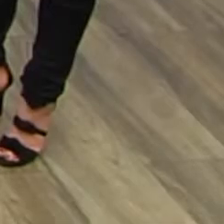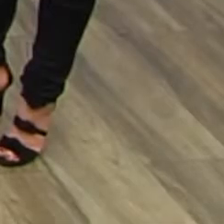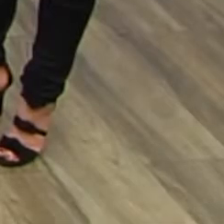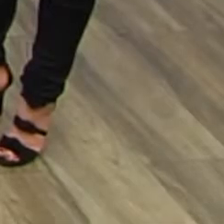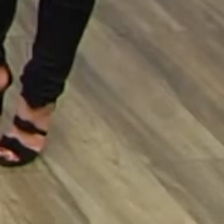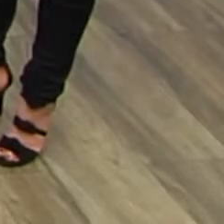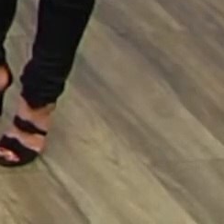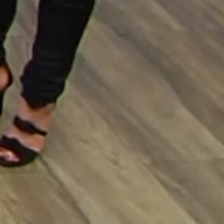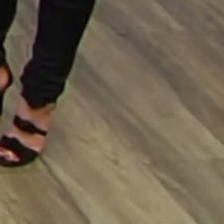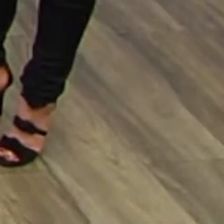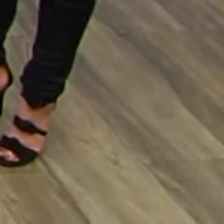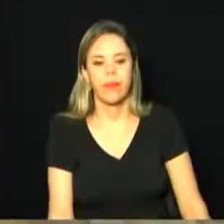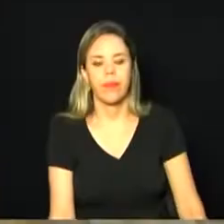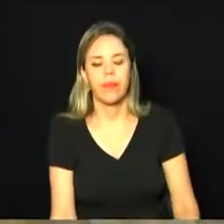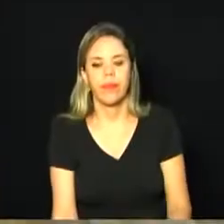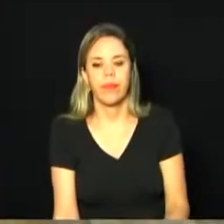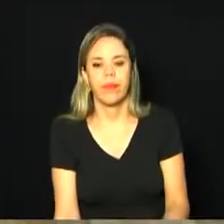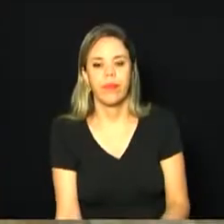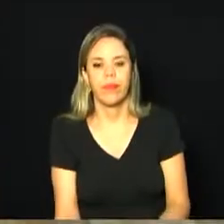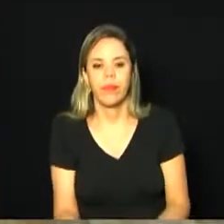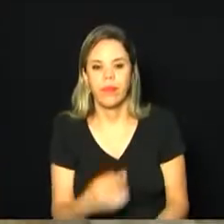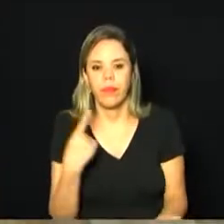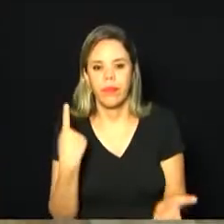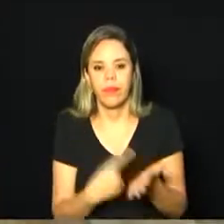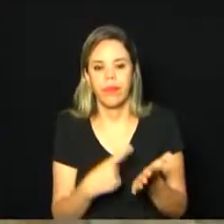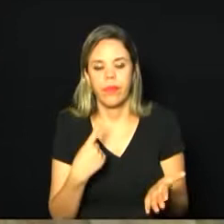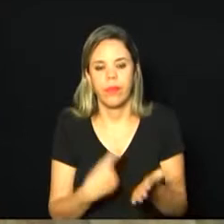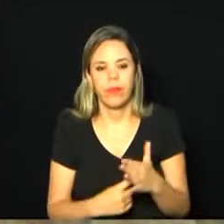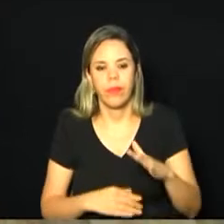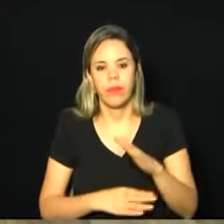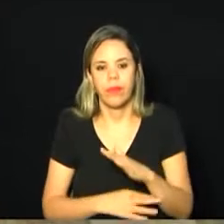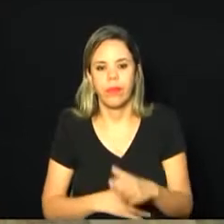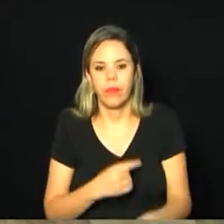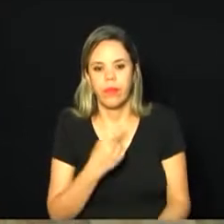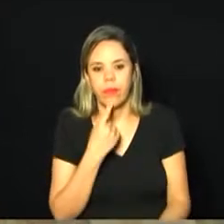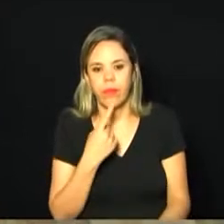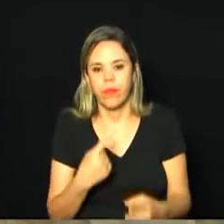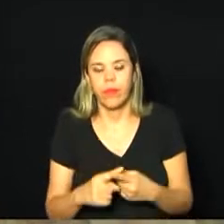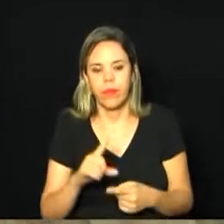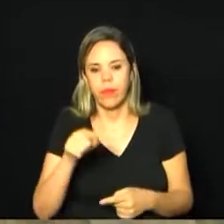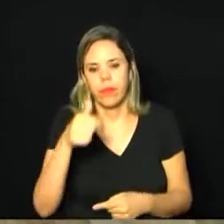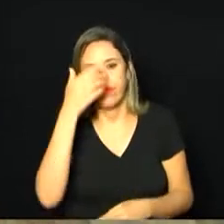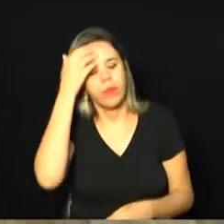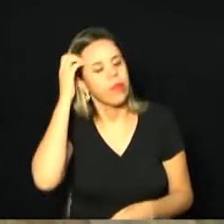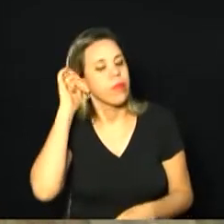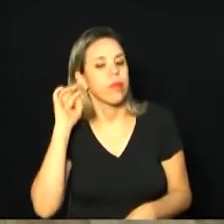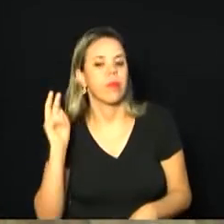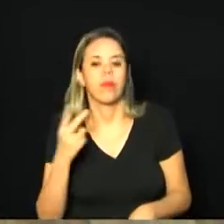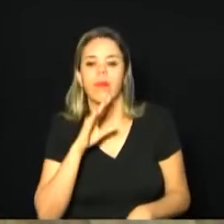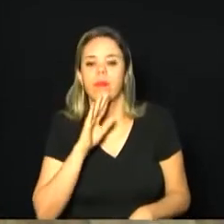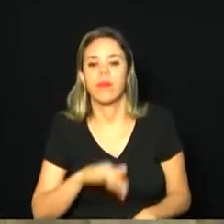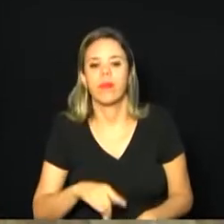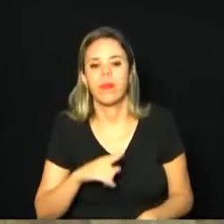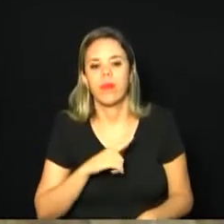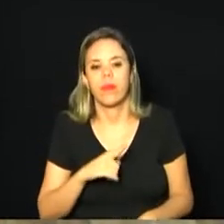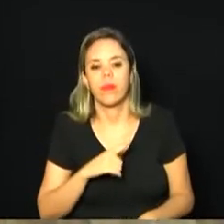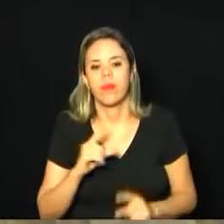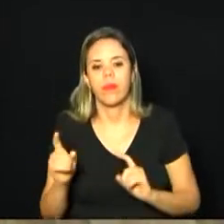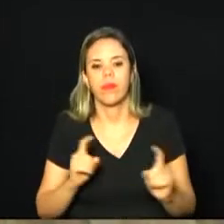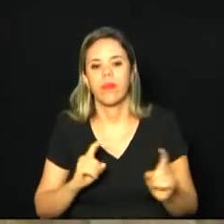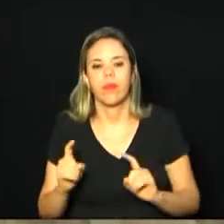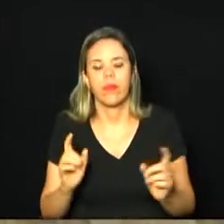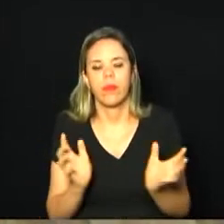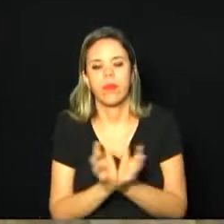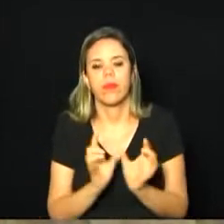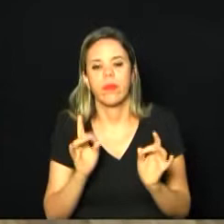o Gabriel hora de nós falarmos sobre a agenda aqui da Câmara de Campinas porque daqui a pouco as duas horas da tarde tem reunião